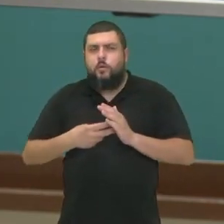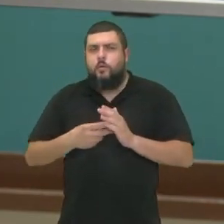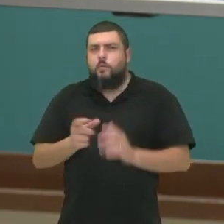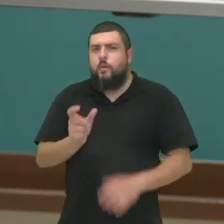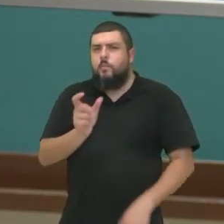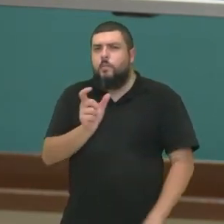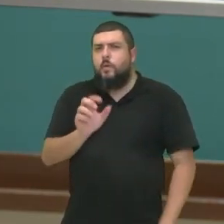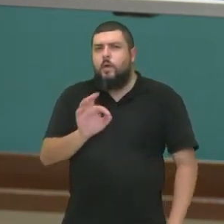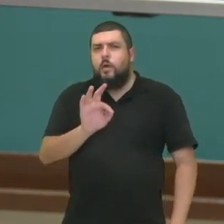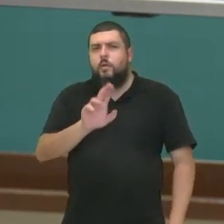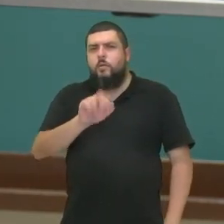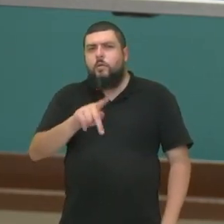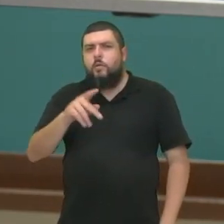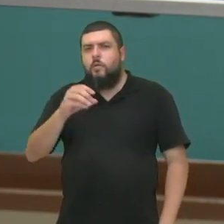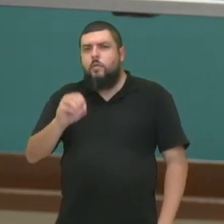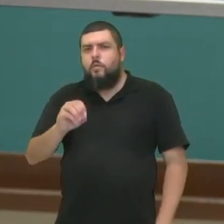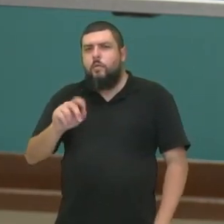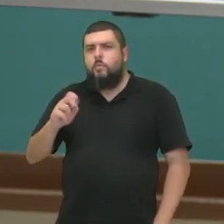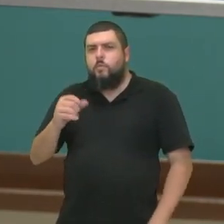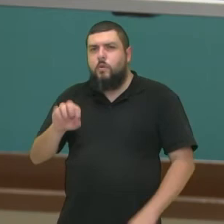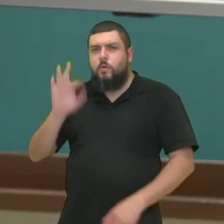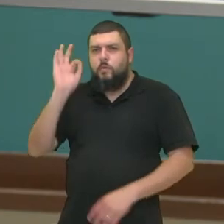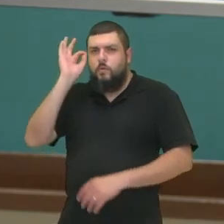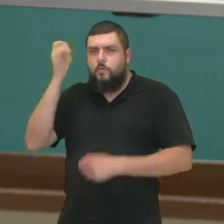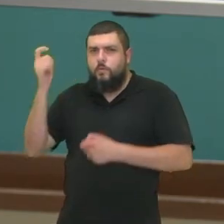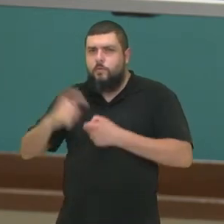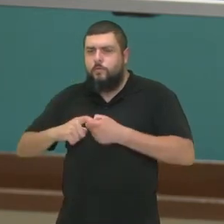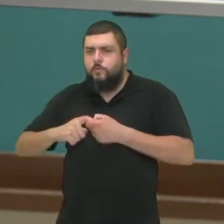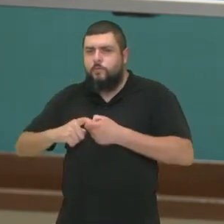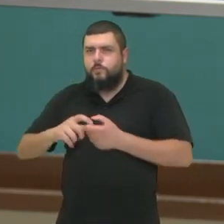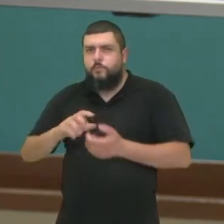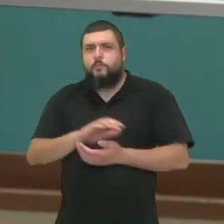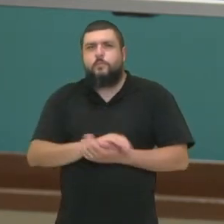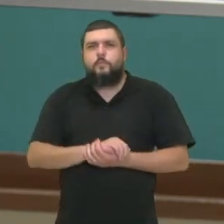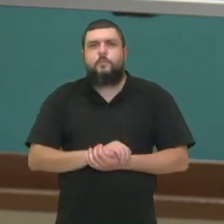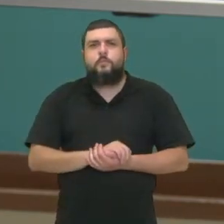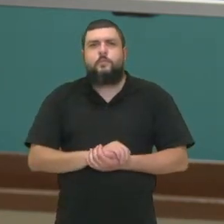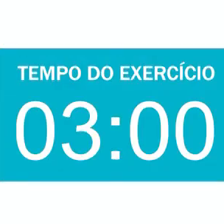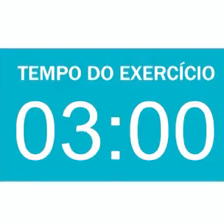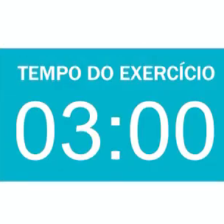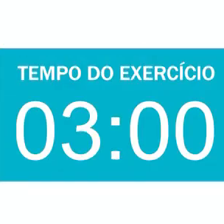relação podemos estabelecer entre eles. Daqui a pouquinho nós voltamos. Corrigimos juntos.